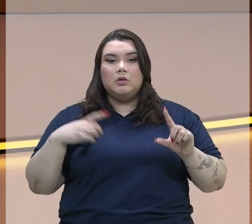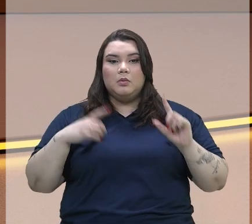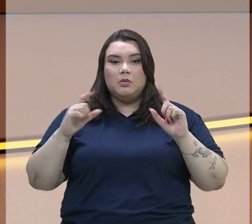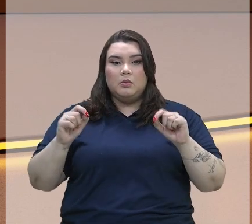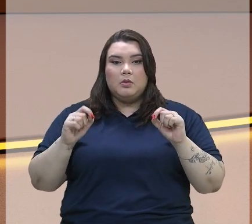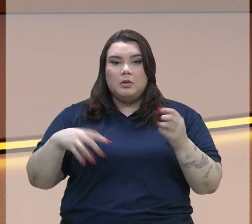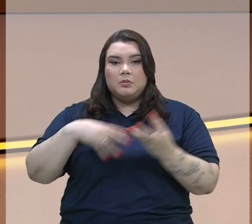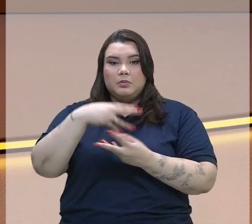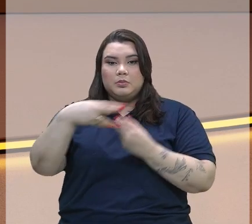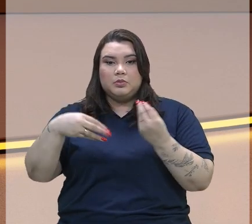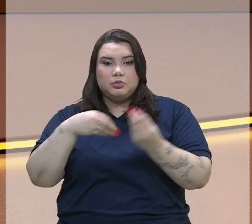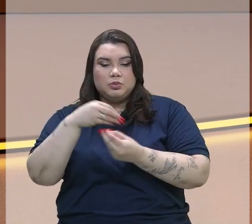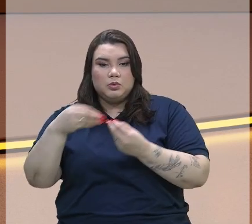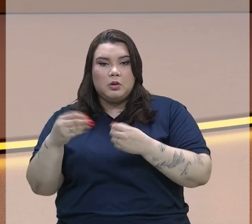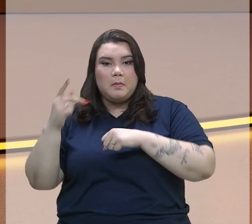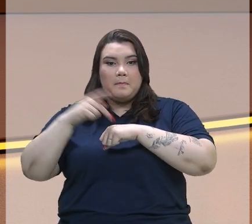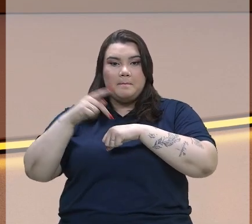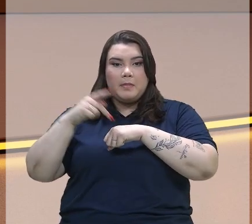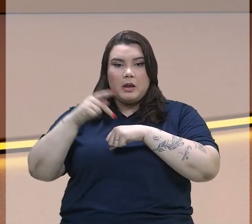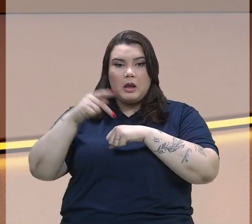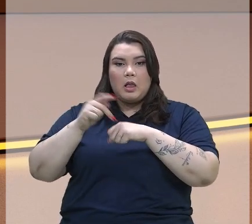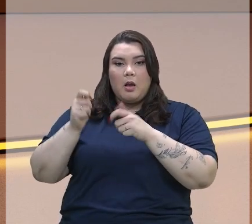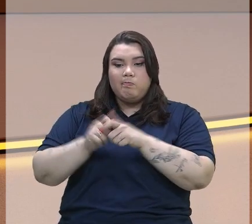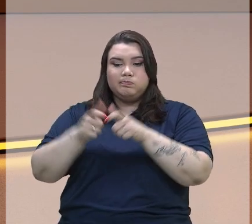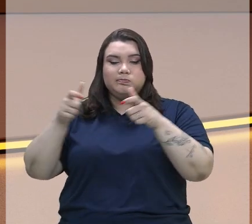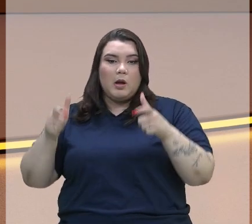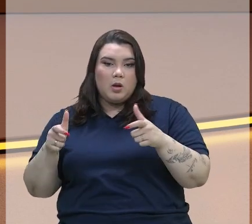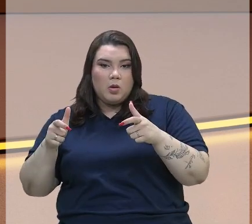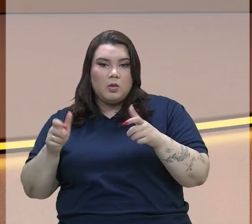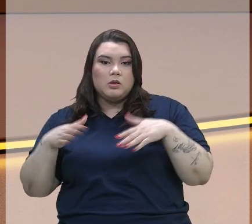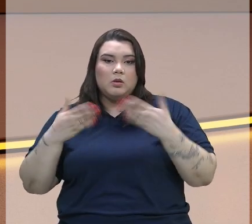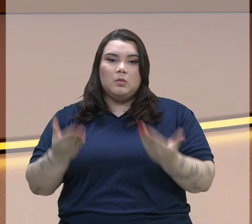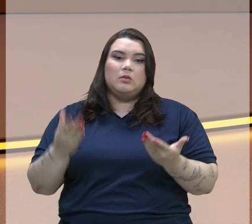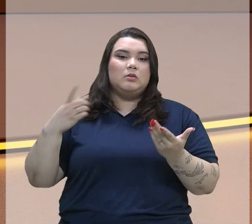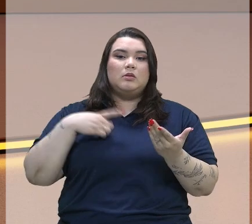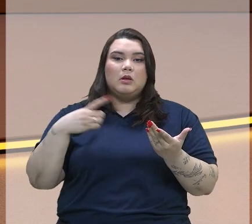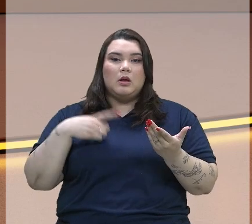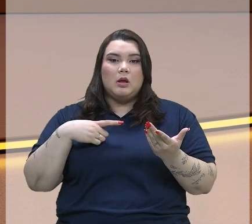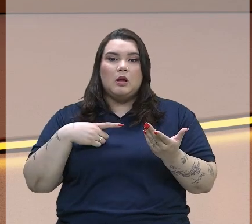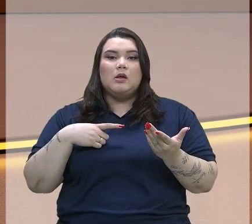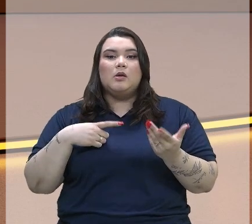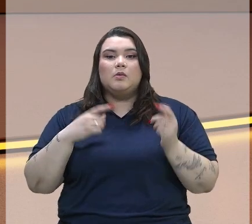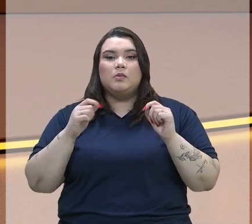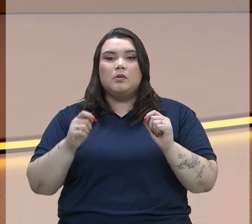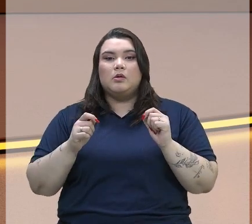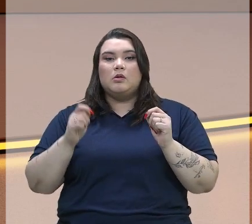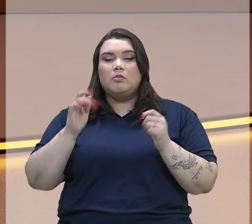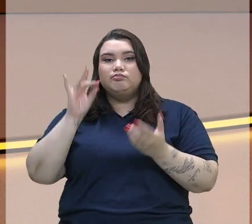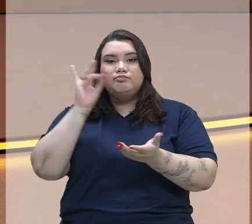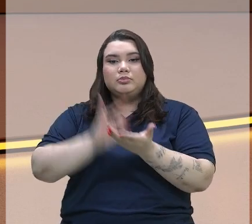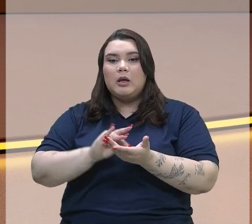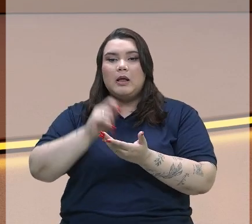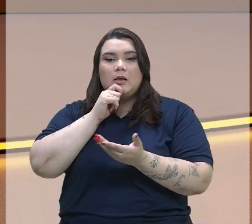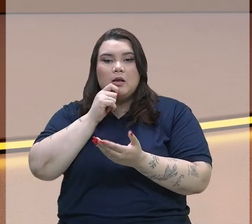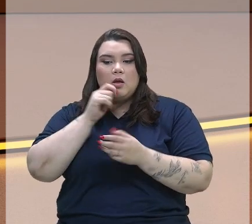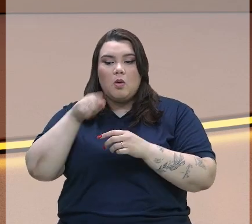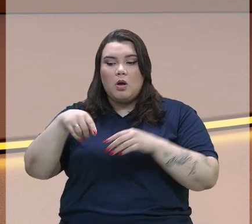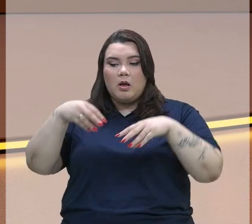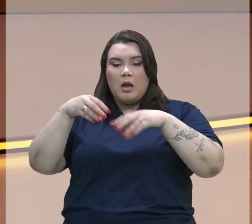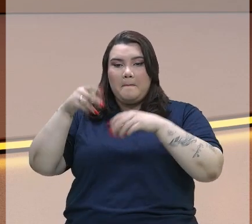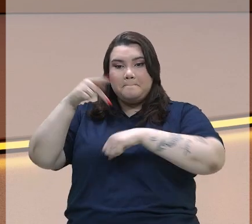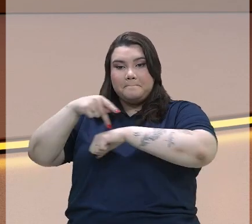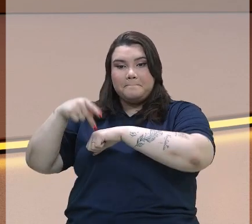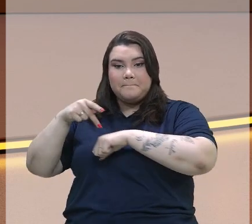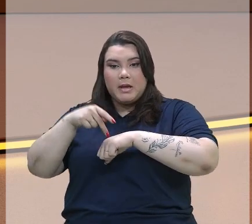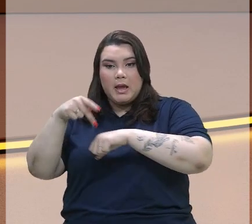partes pouco degradadas dessa rocha-mãe. Então, a gente ainda não teve ali, de fato, a transformação dessa rocha em solo. Ela